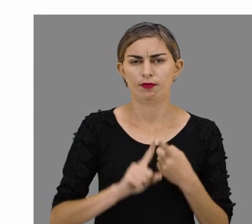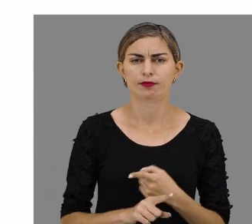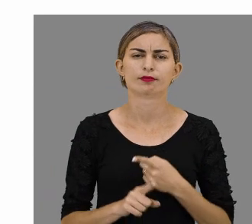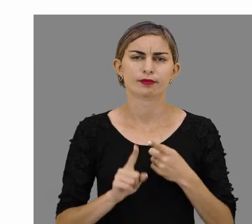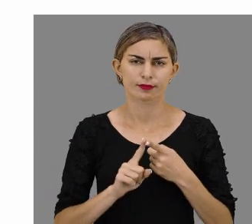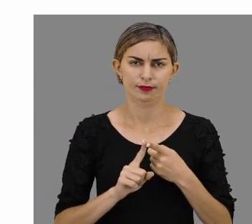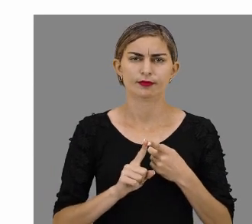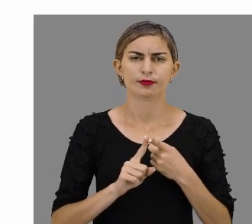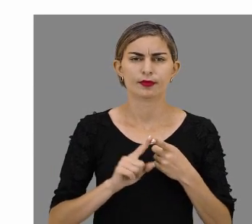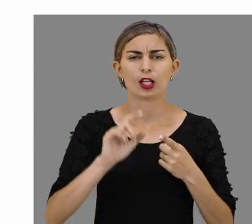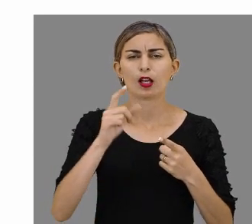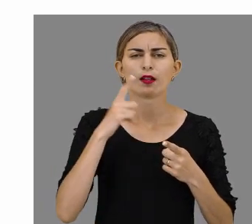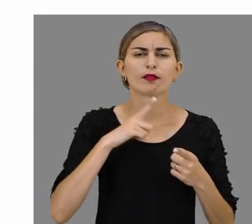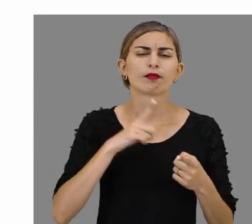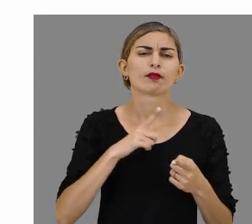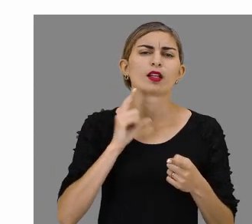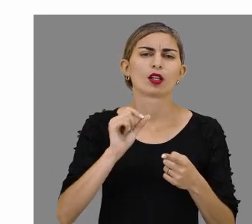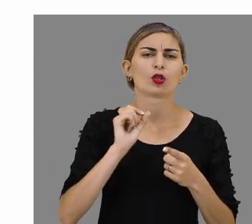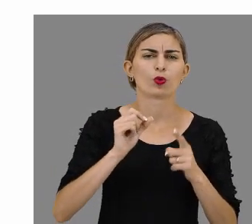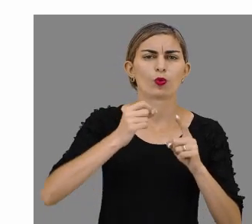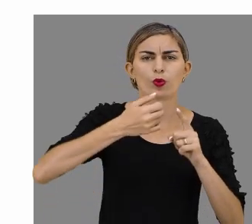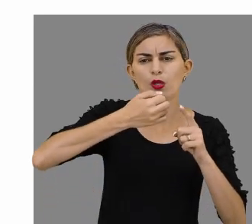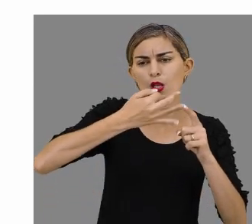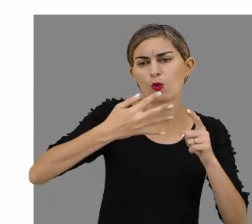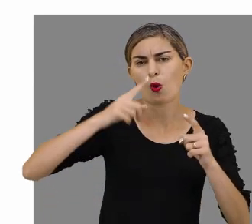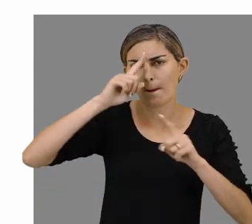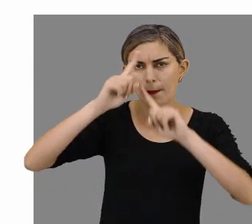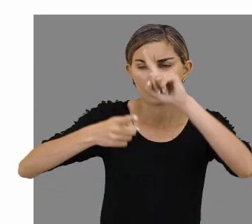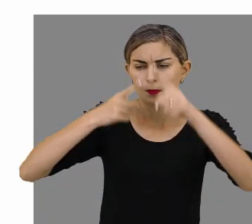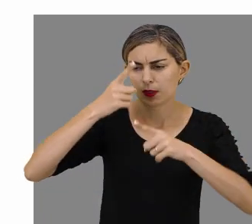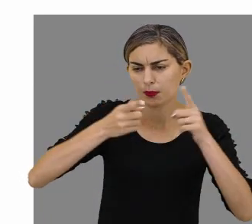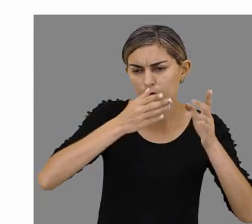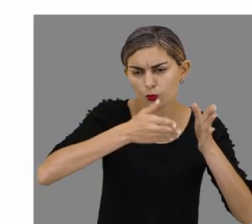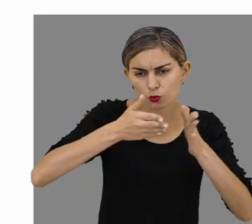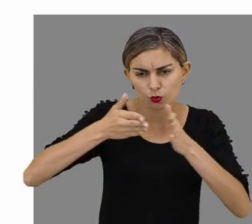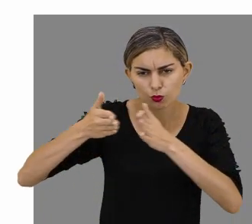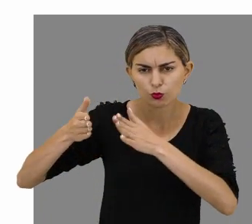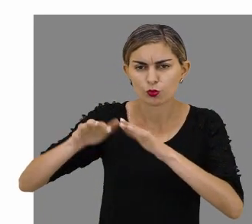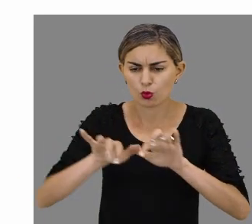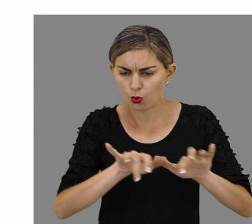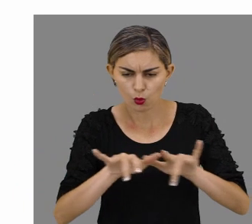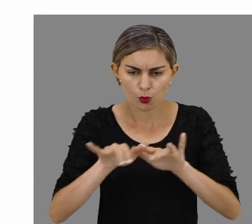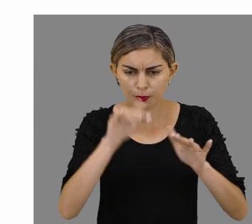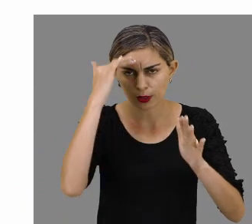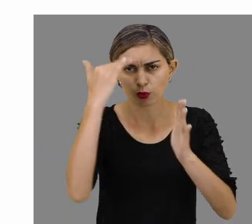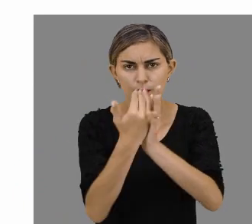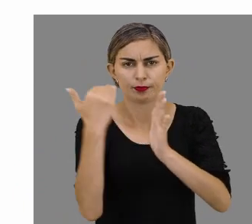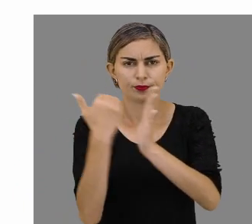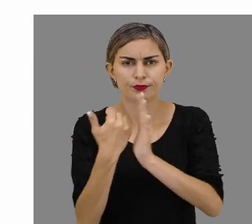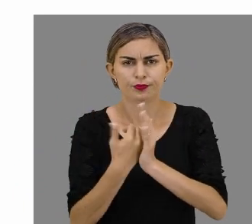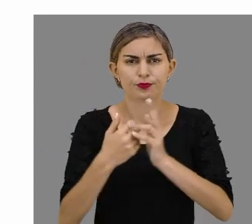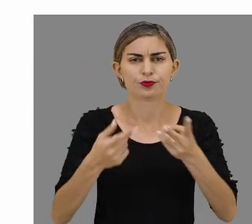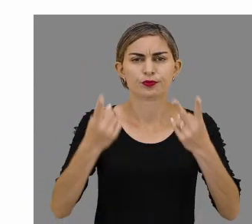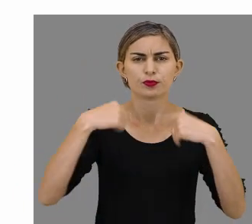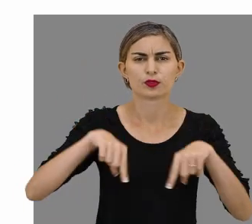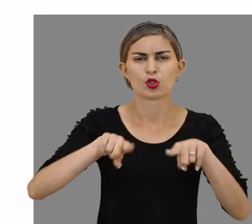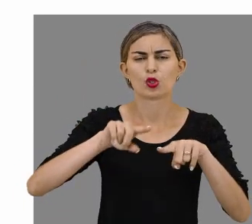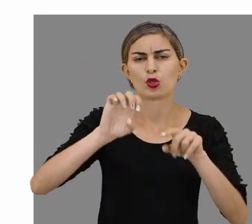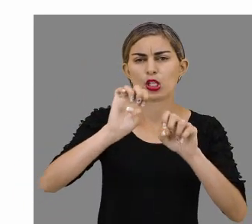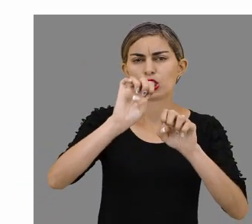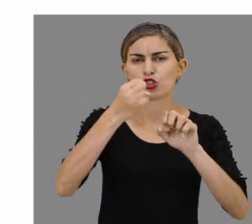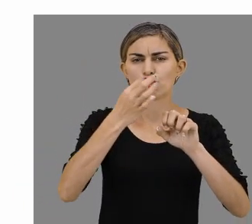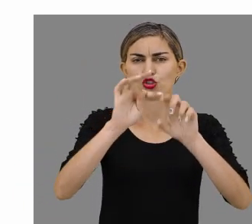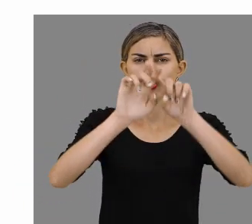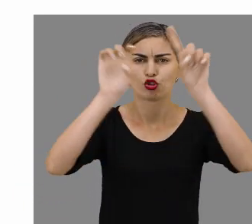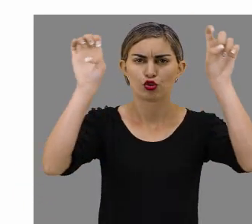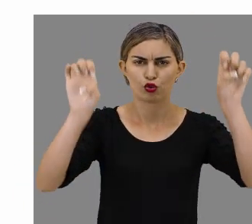linguagem imperativa consiste em uma sequência de comandos para o computador executar. Já o paradigma da